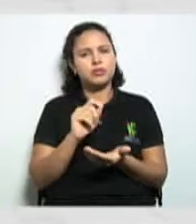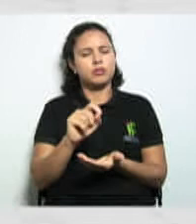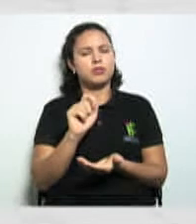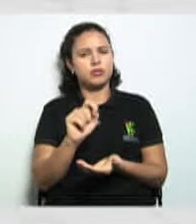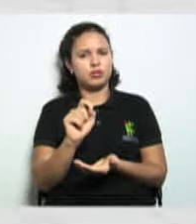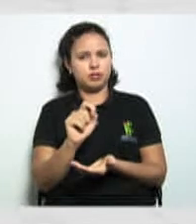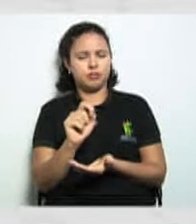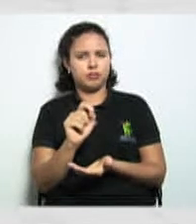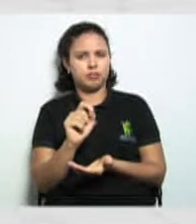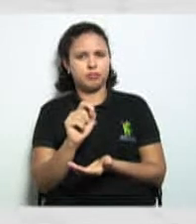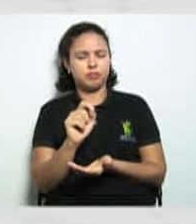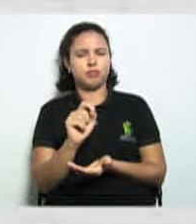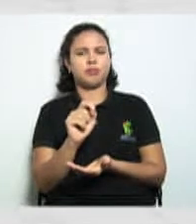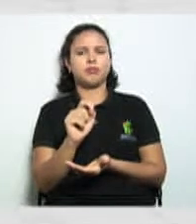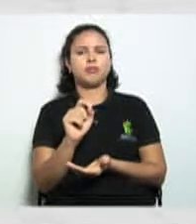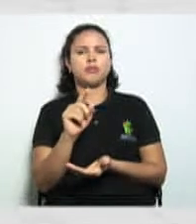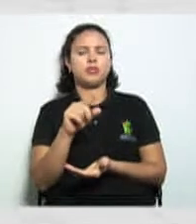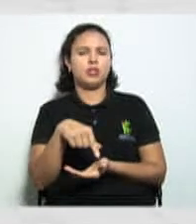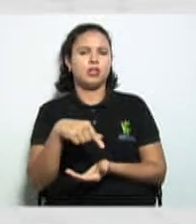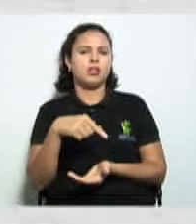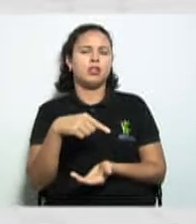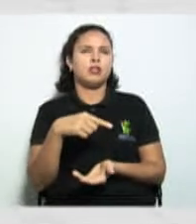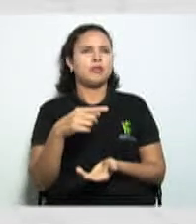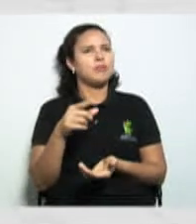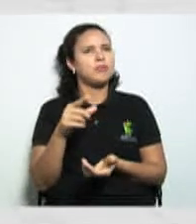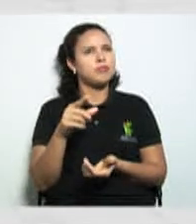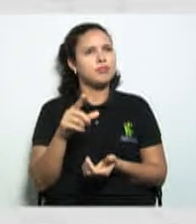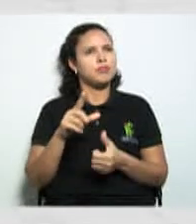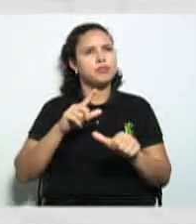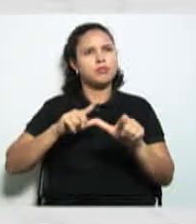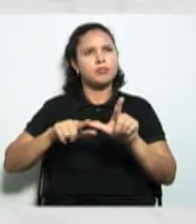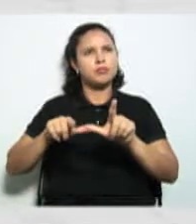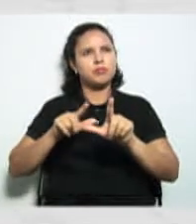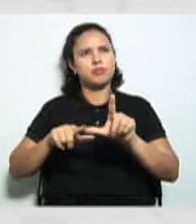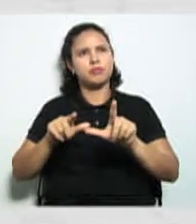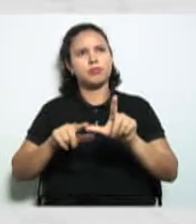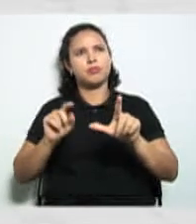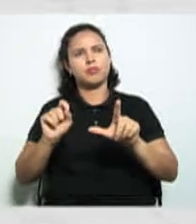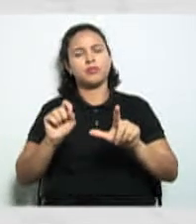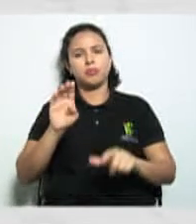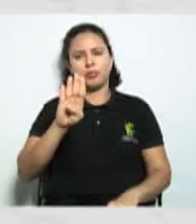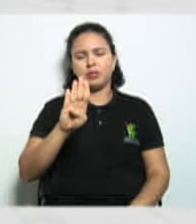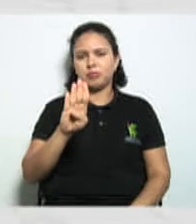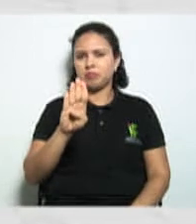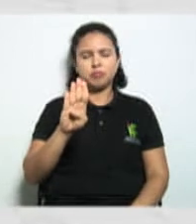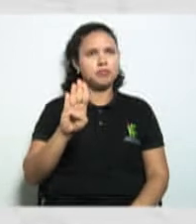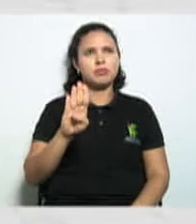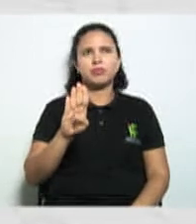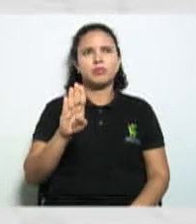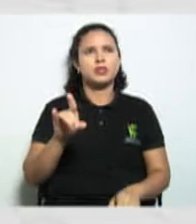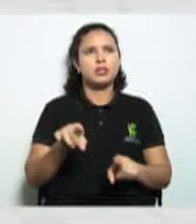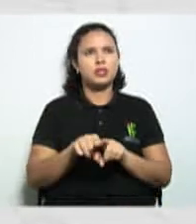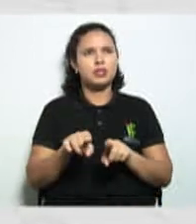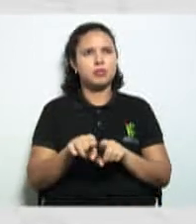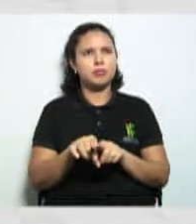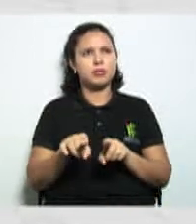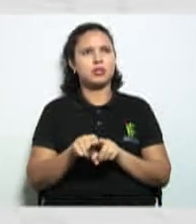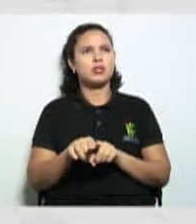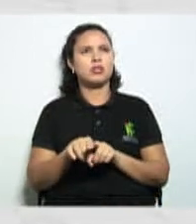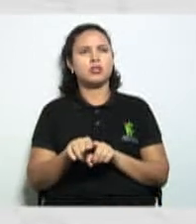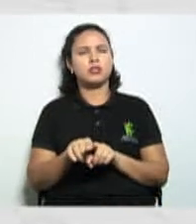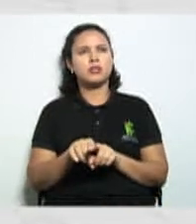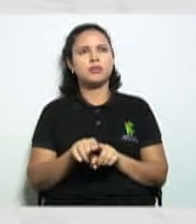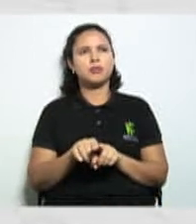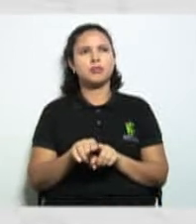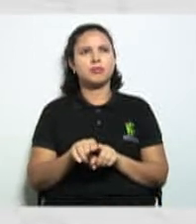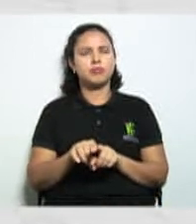era artigo, não era não? Então, acho que definido e indefinido não é. Individual e coletivo, será que eu posso fazer um estágio